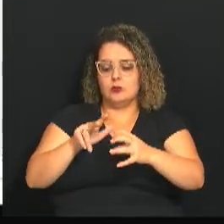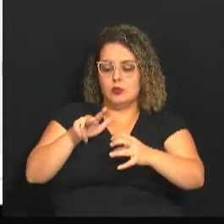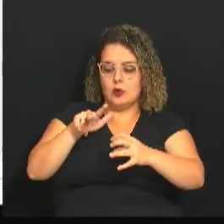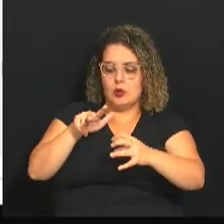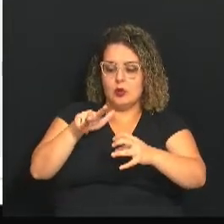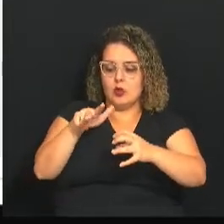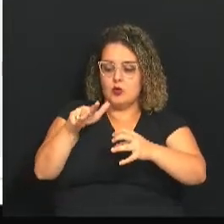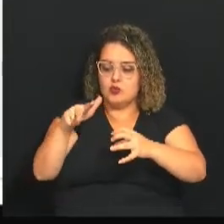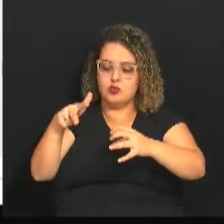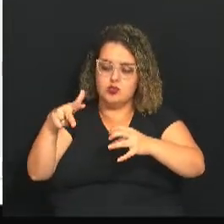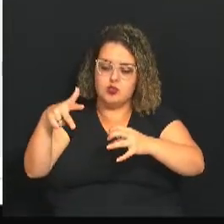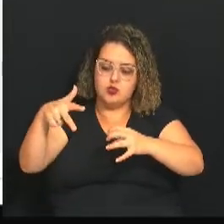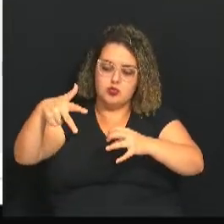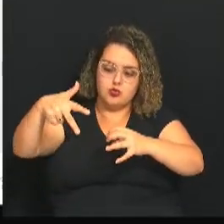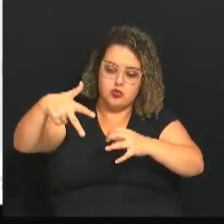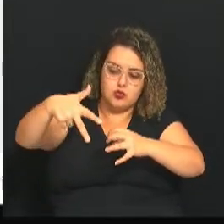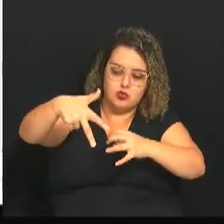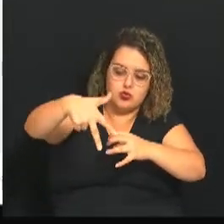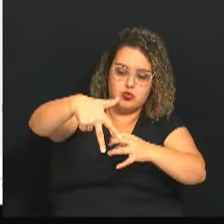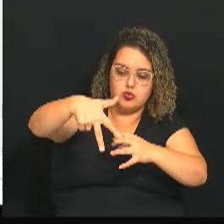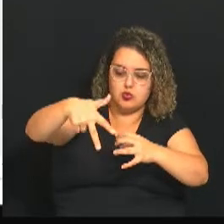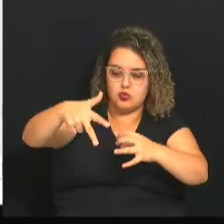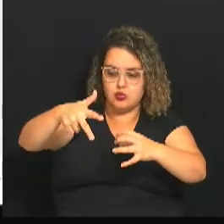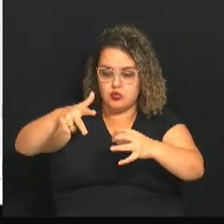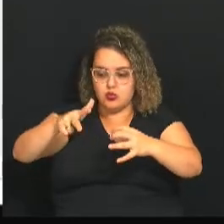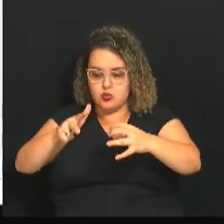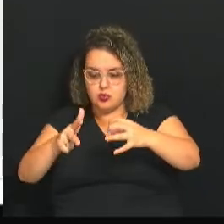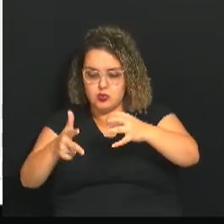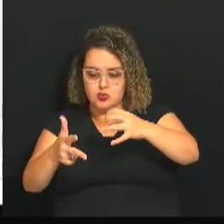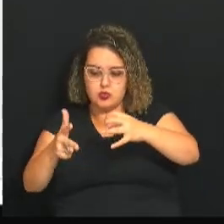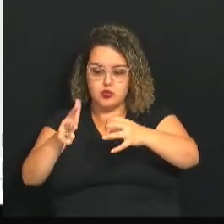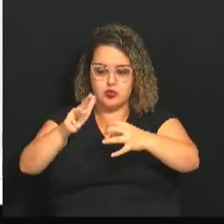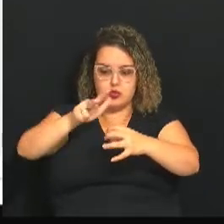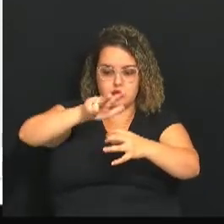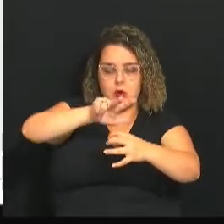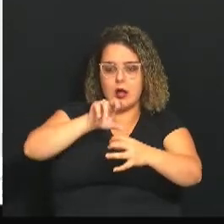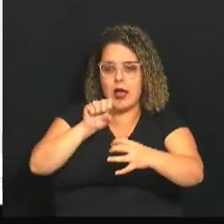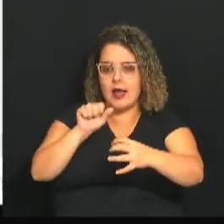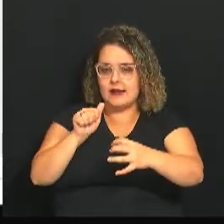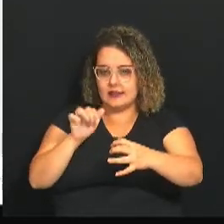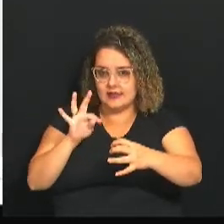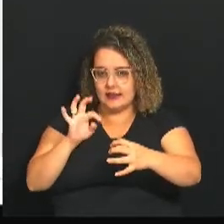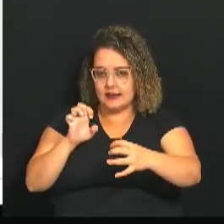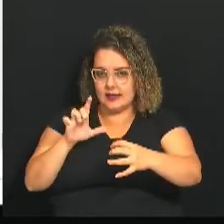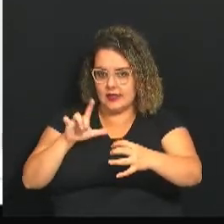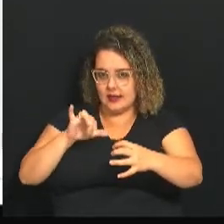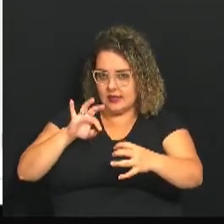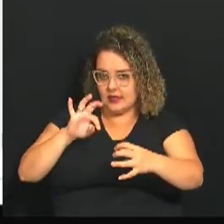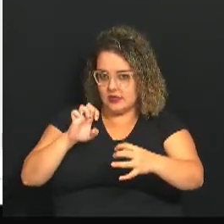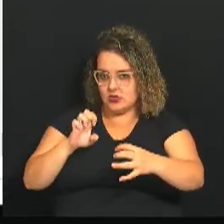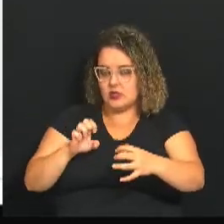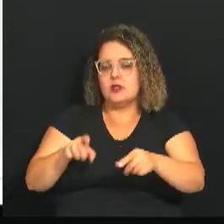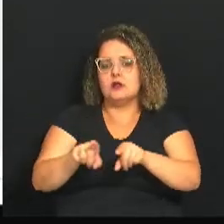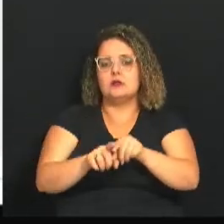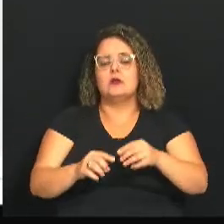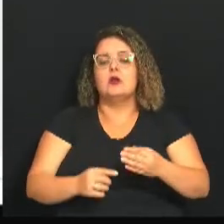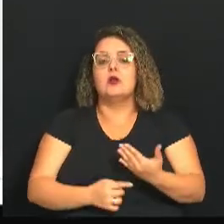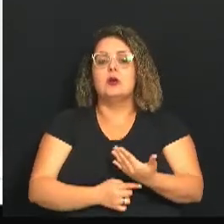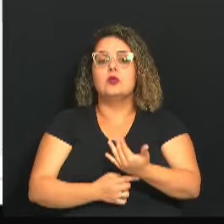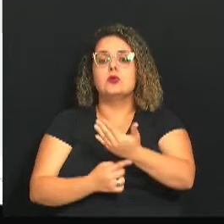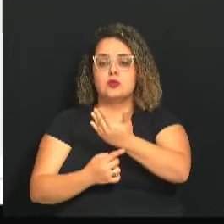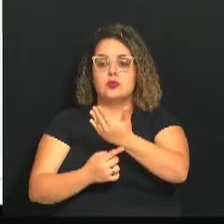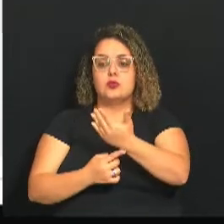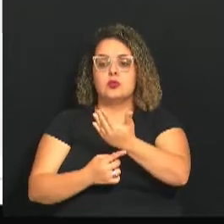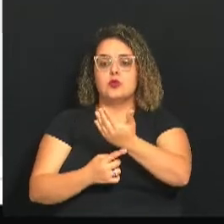radar meteorológico, e também dados modelados, né, computacionais, as condições de tempo mais prováveis